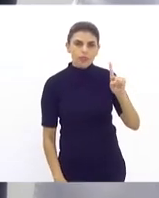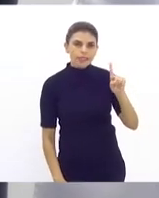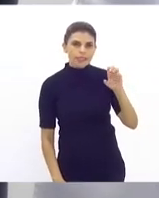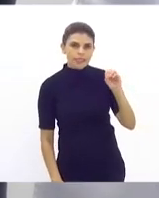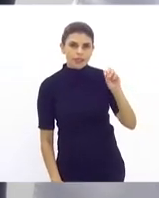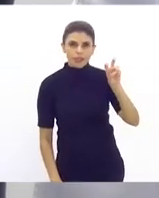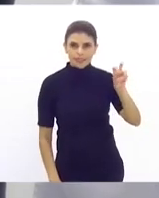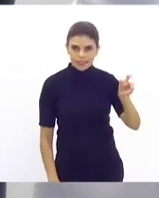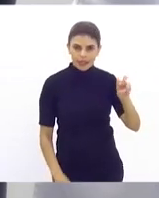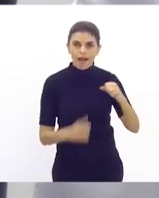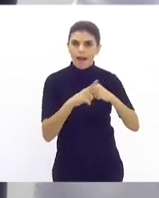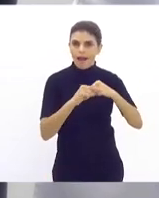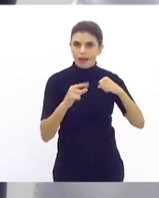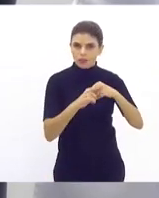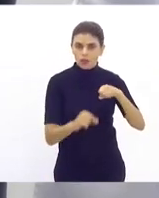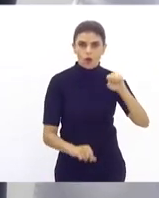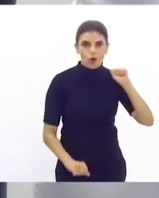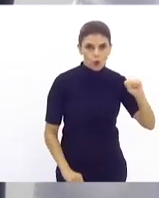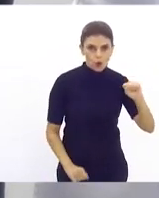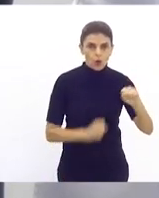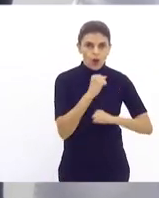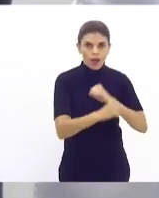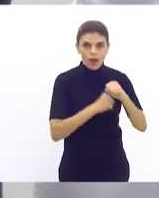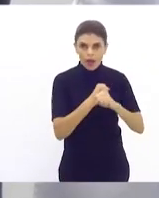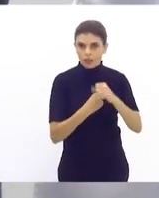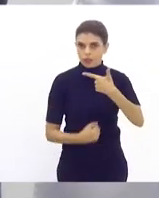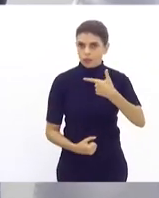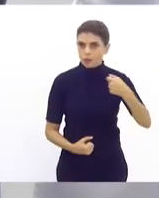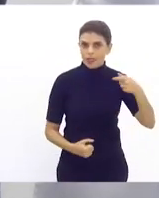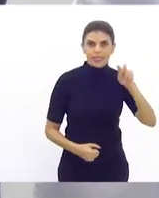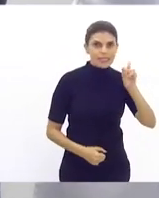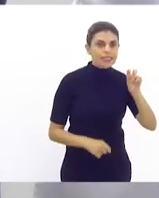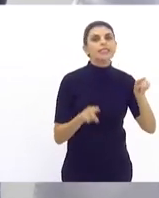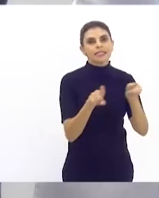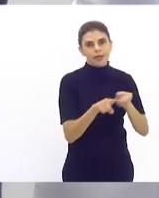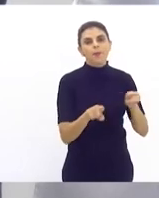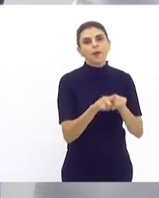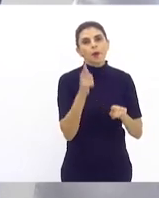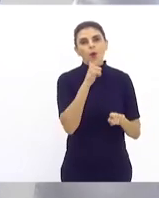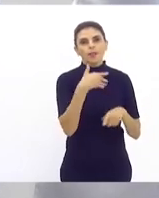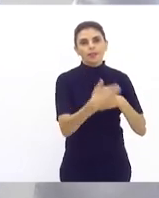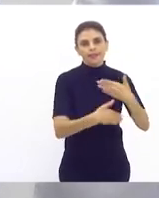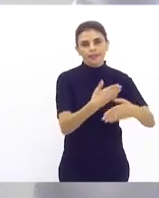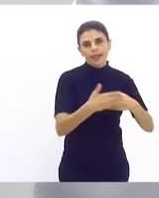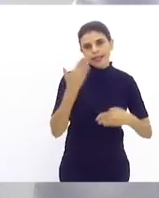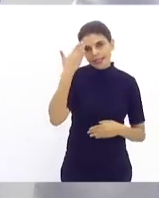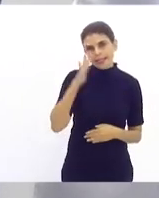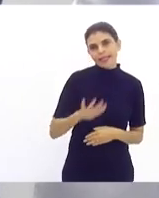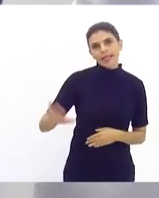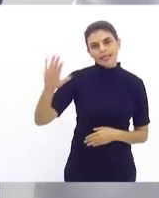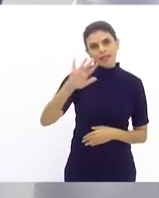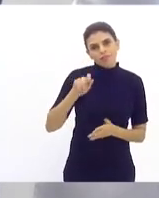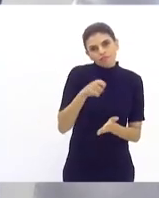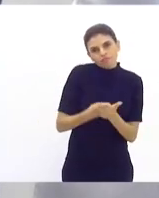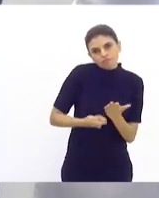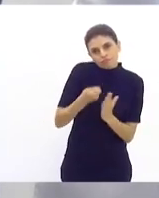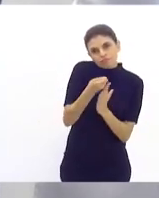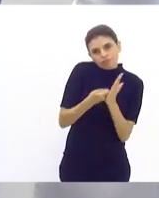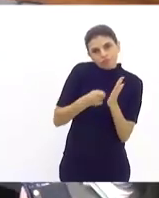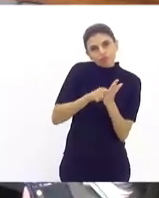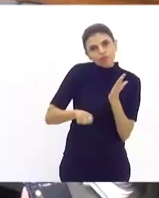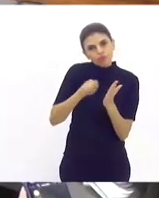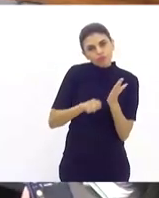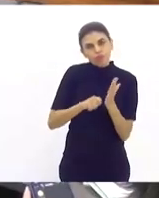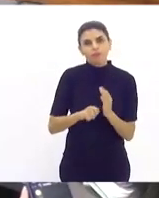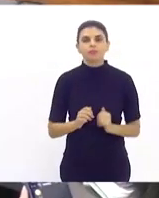7.105, o artigo 8º de 2015, e chegar a um entendimento com o autor da lei para que seja apontada a fonte de